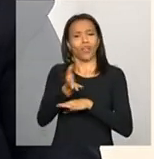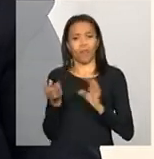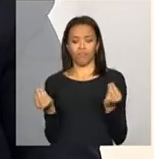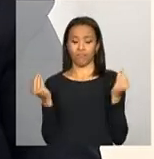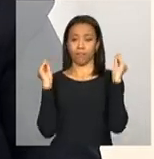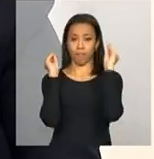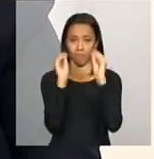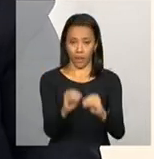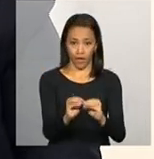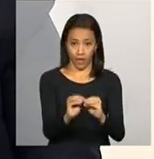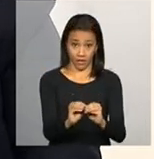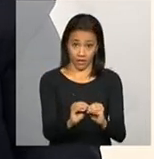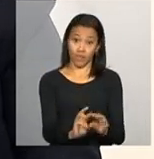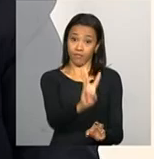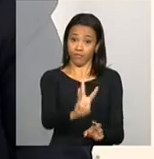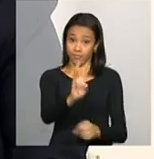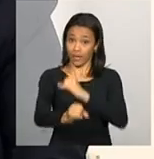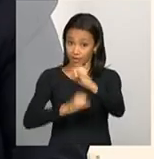site do MDS